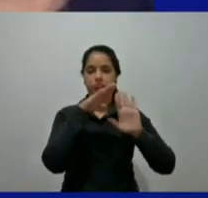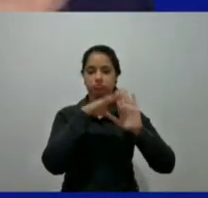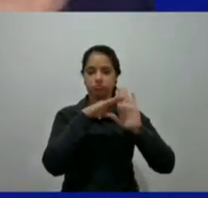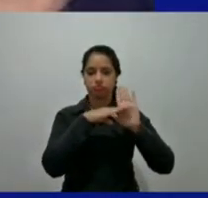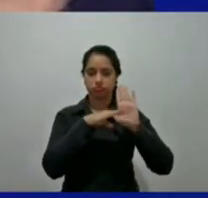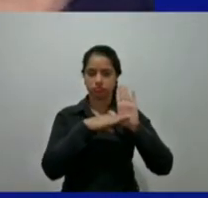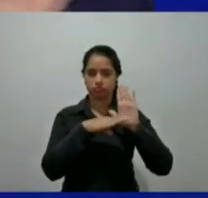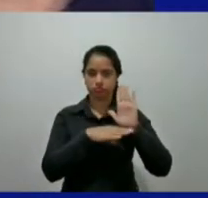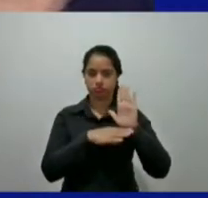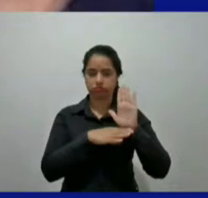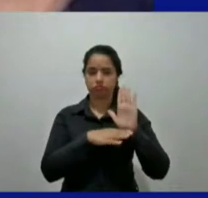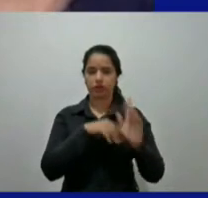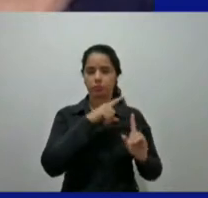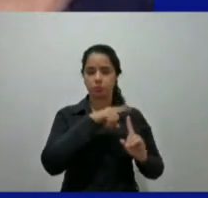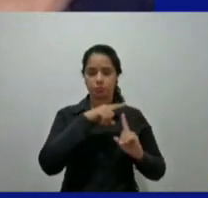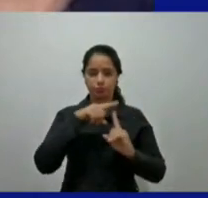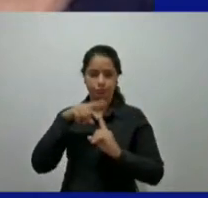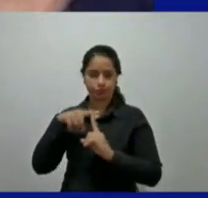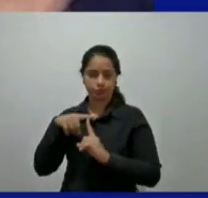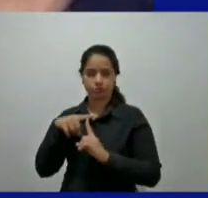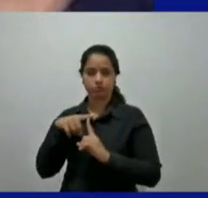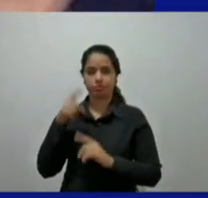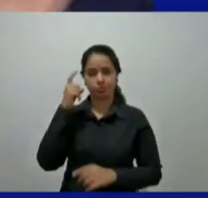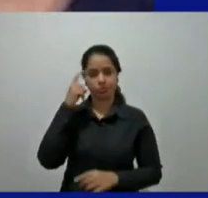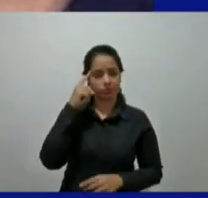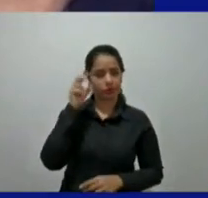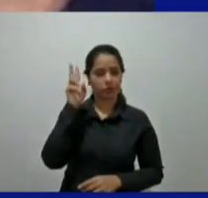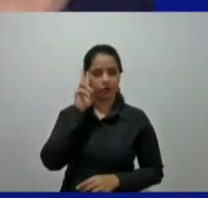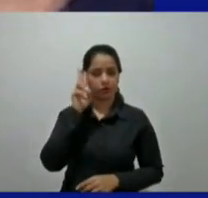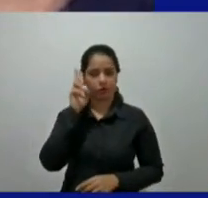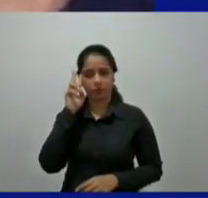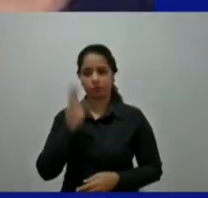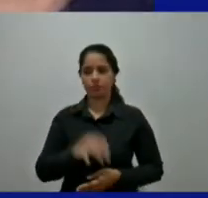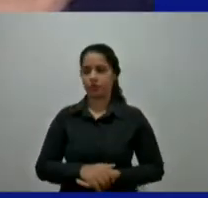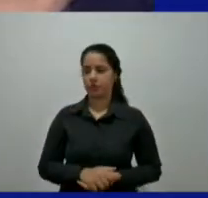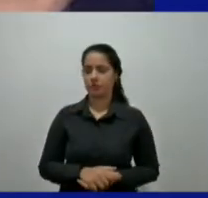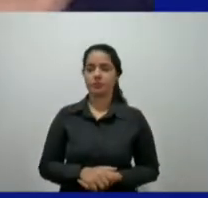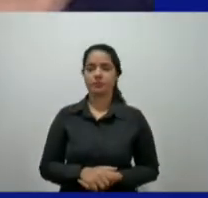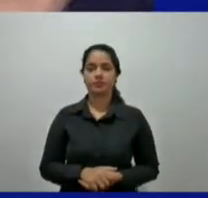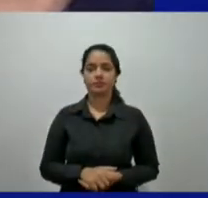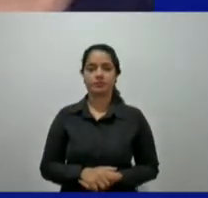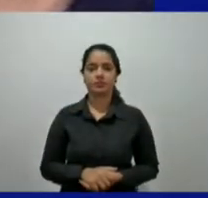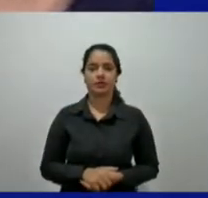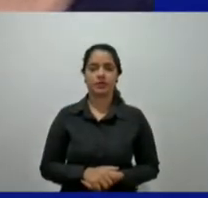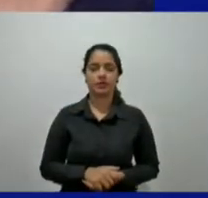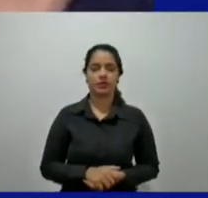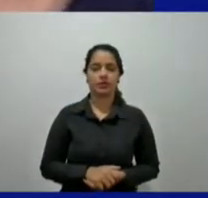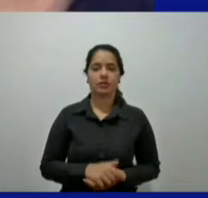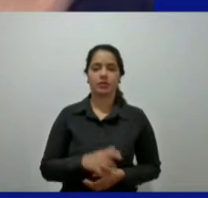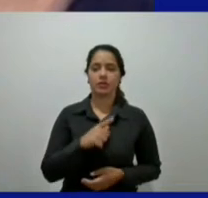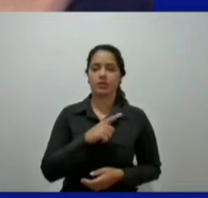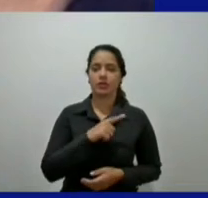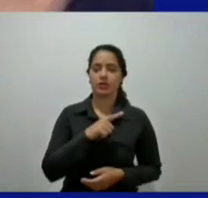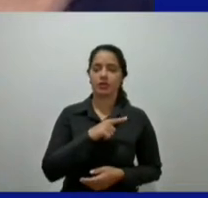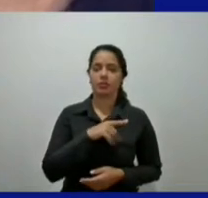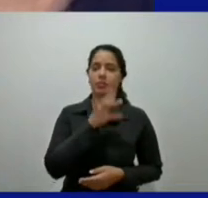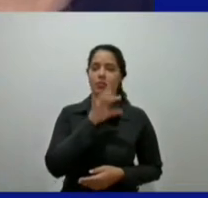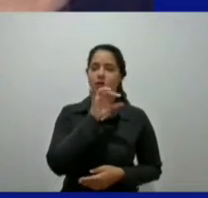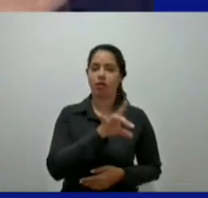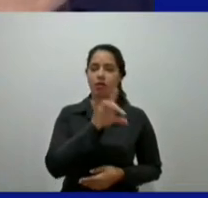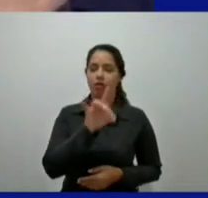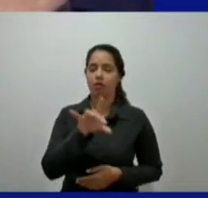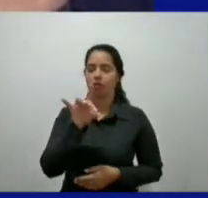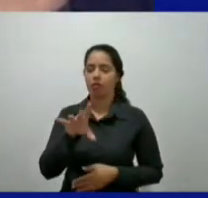É importante relembrar que tem uma questão chamada materialidade, né? Então, para cada companhia, você